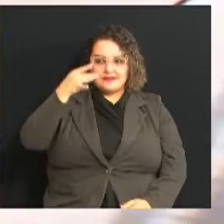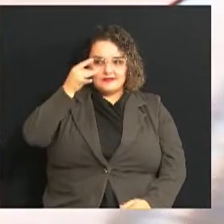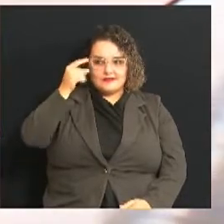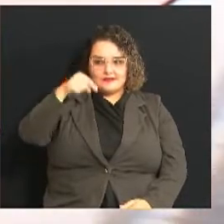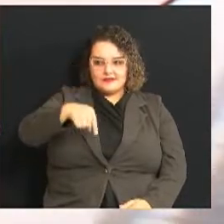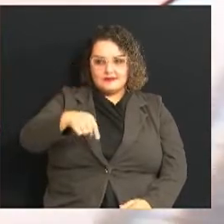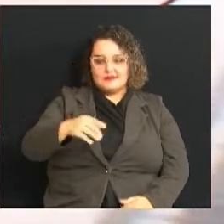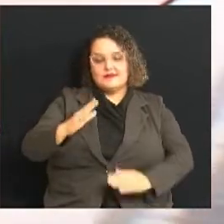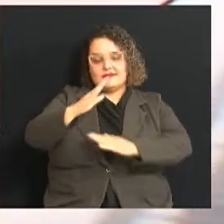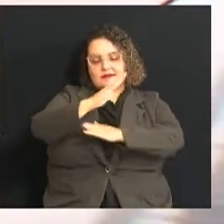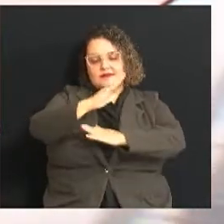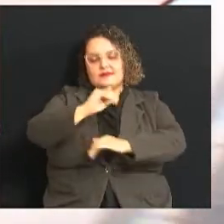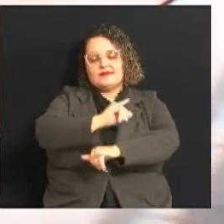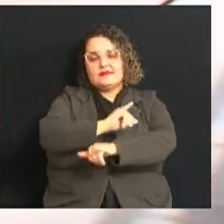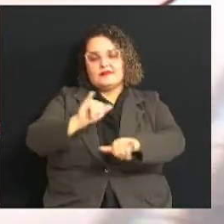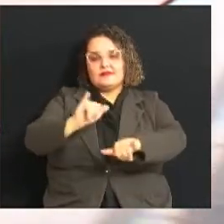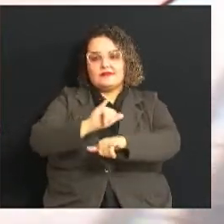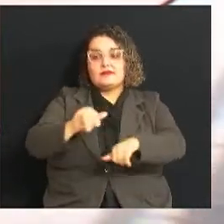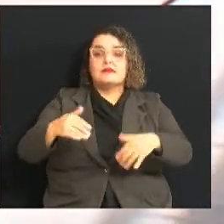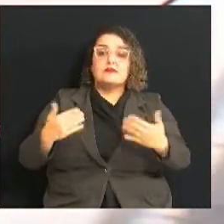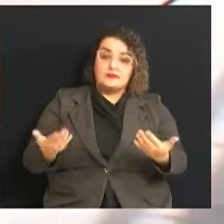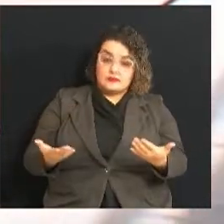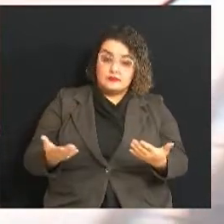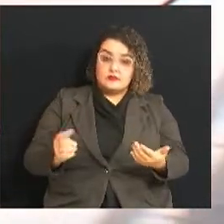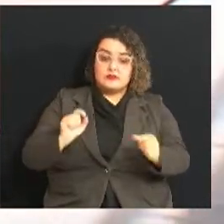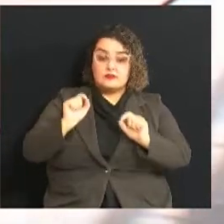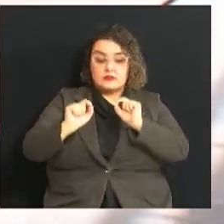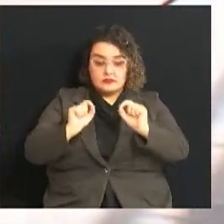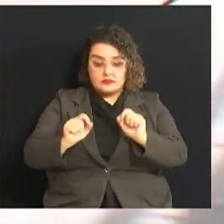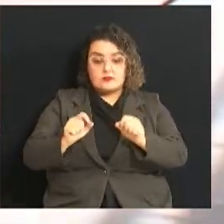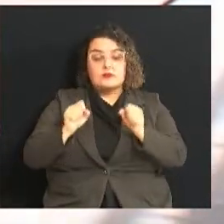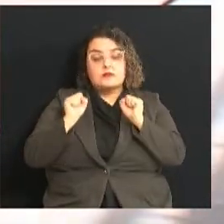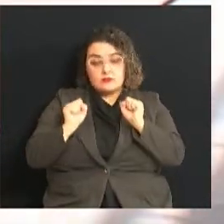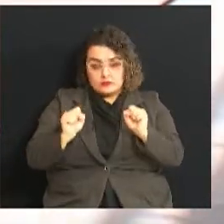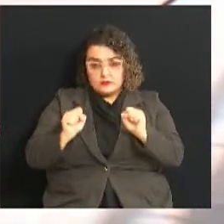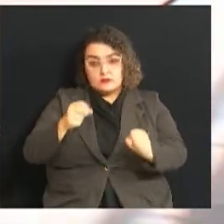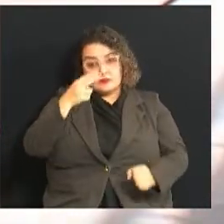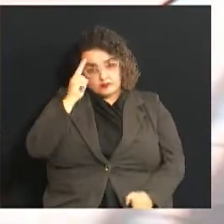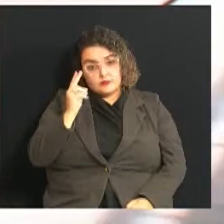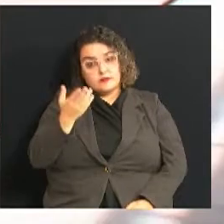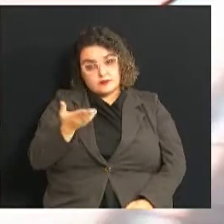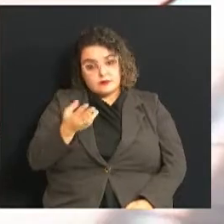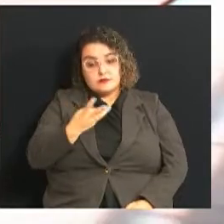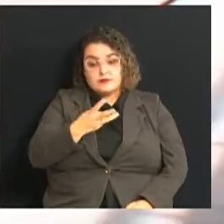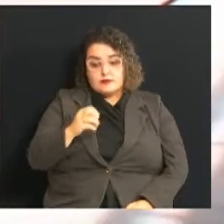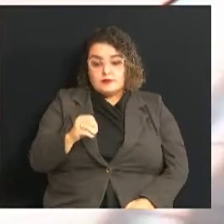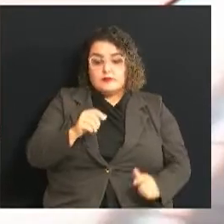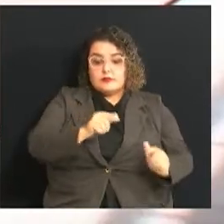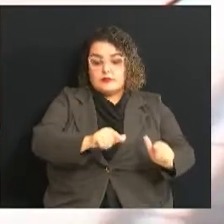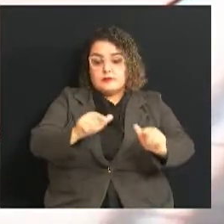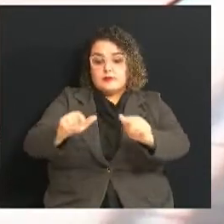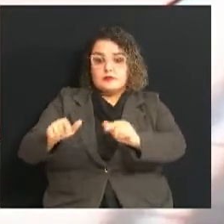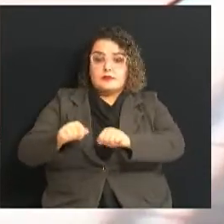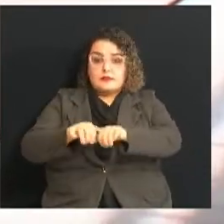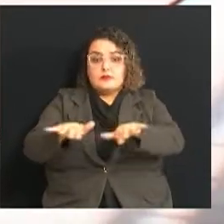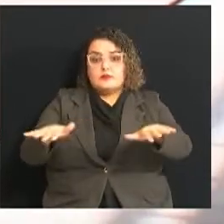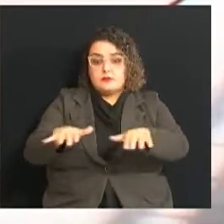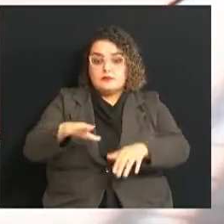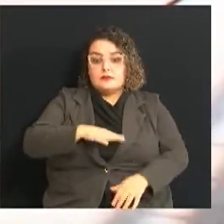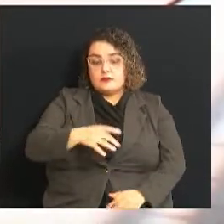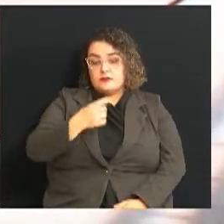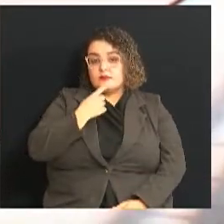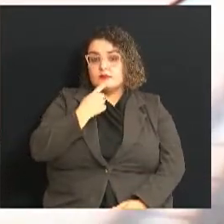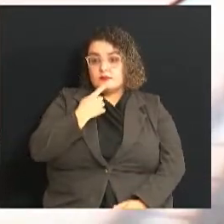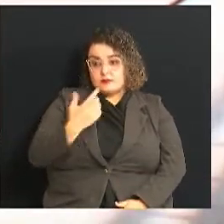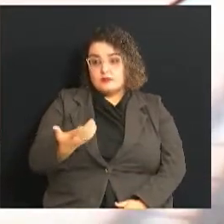Câmara Notícia. Portanto, quem puder, né, Gabriel Castro, são 30 postos espalhados aí por toda a